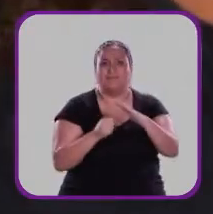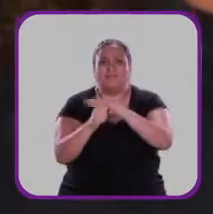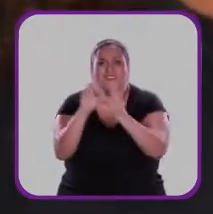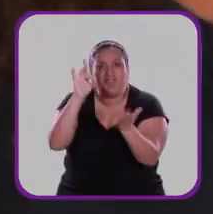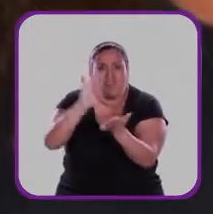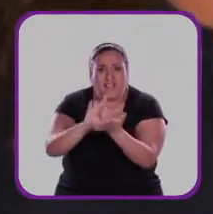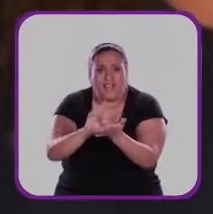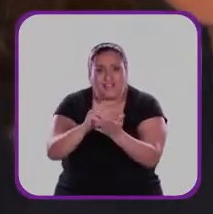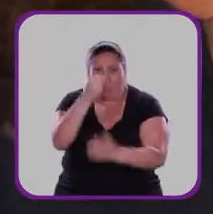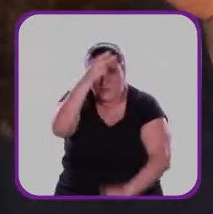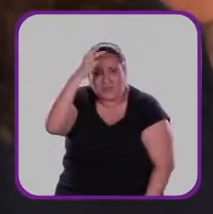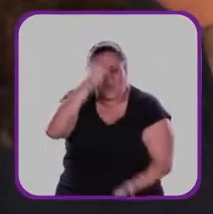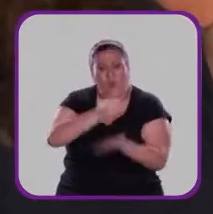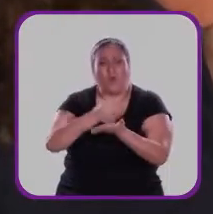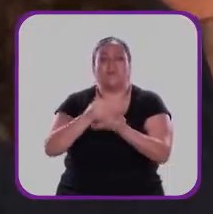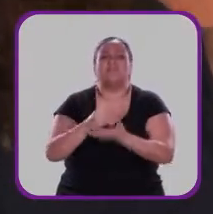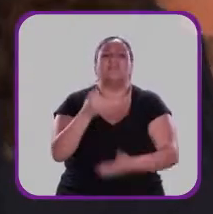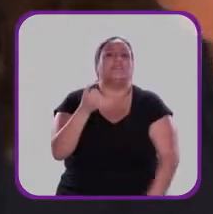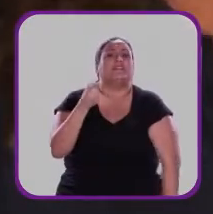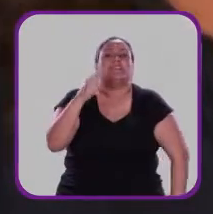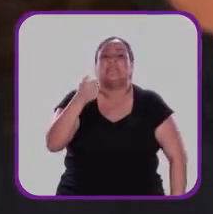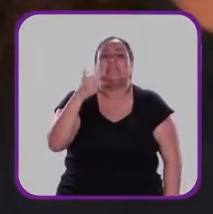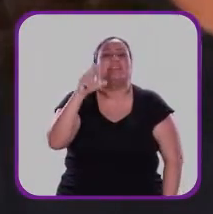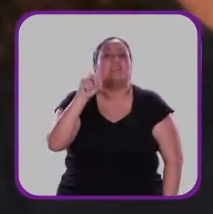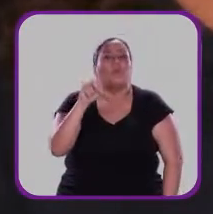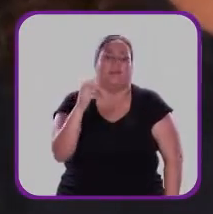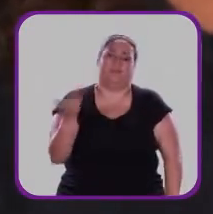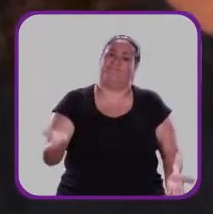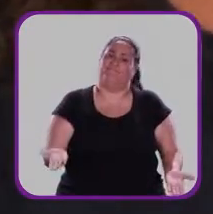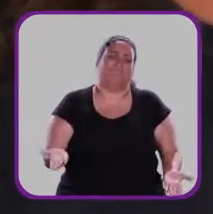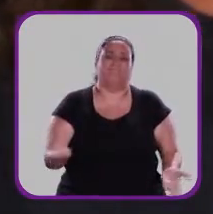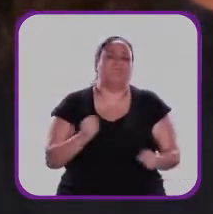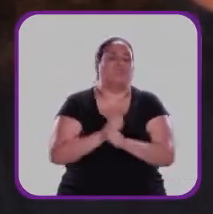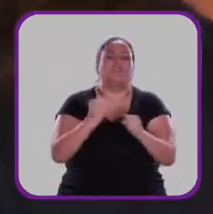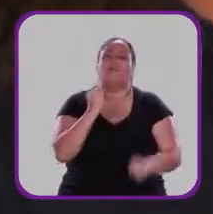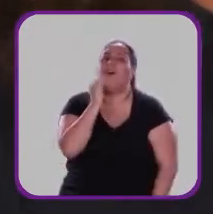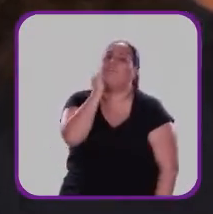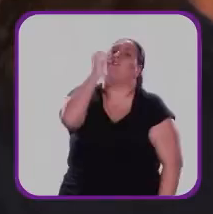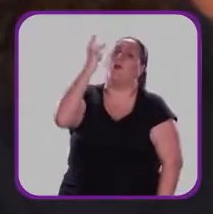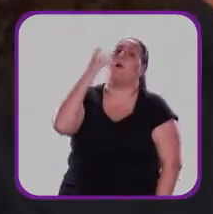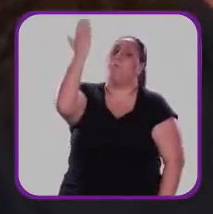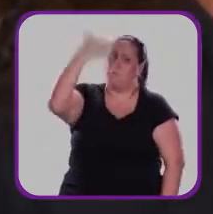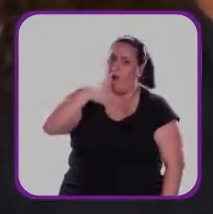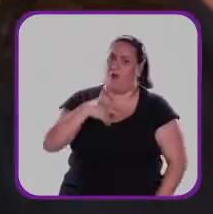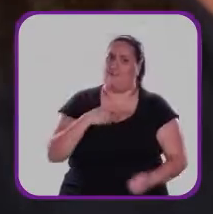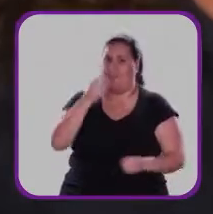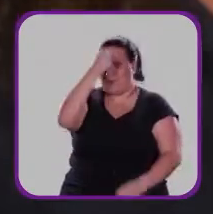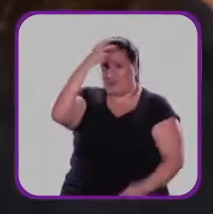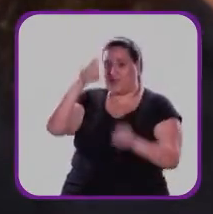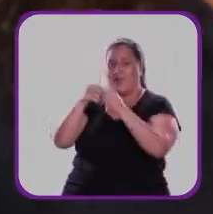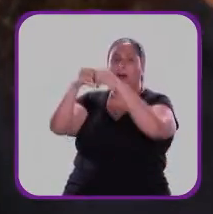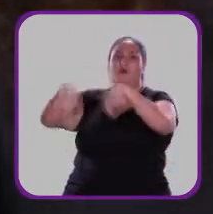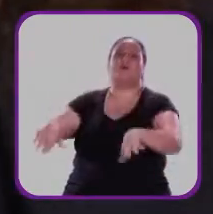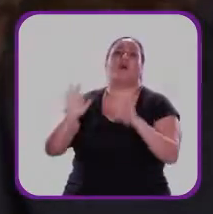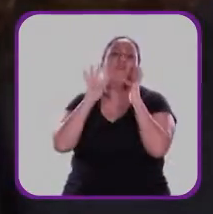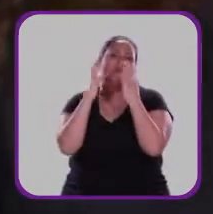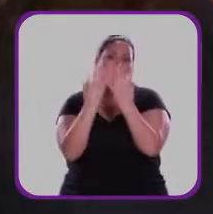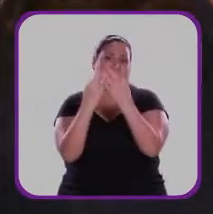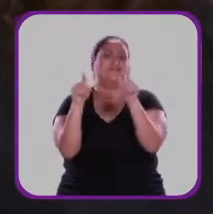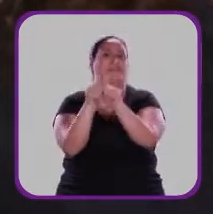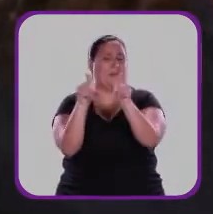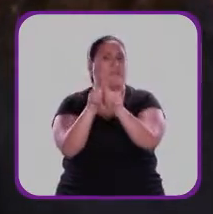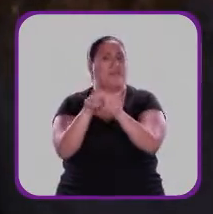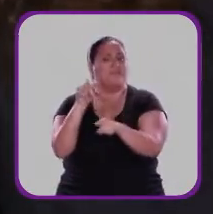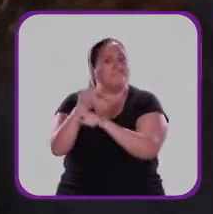público, mas a prefeitura contratou apenas 152 anos. Uma vergonha que prova o abandono das famílias, que também